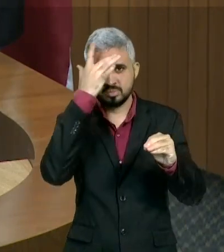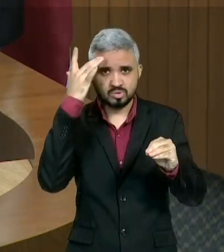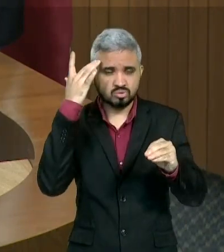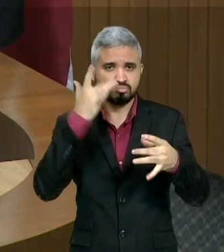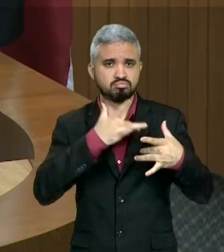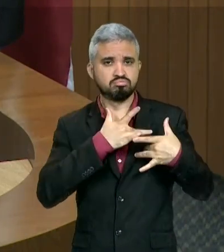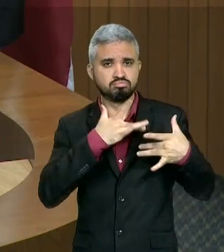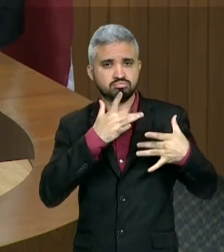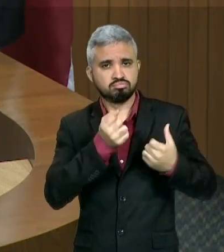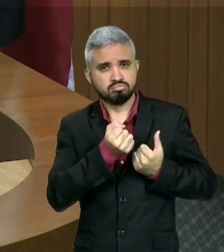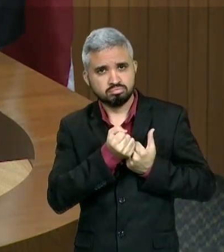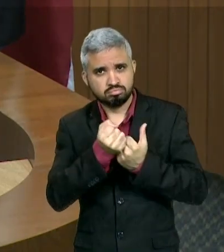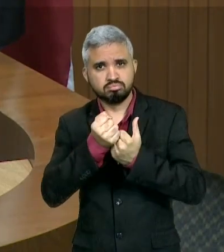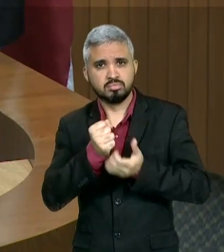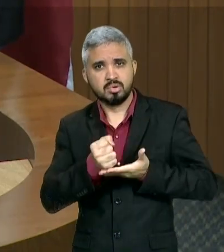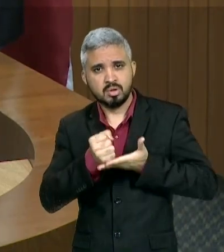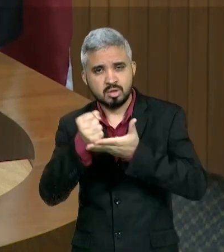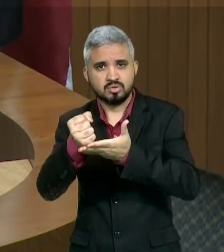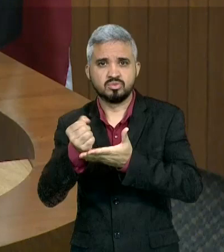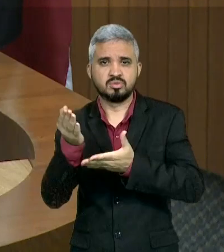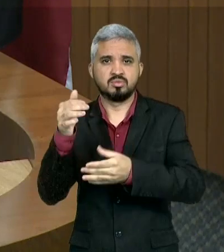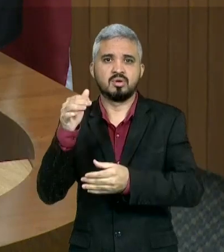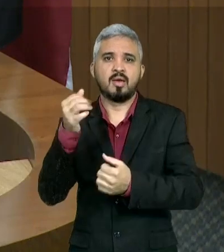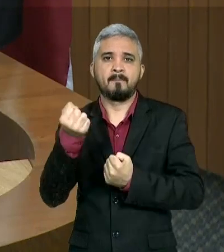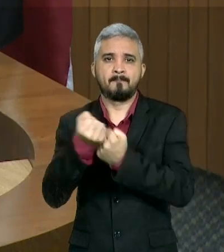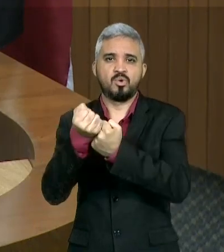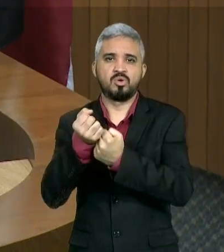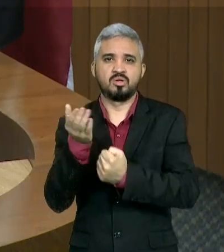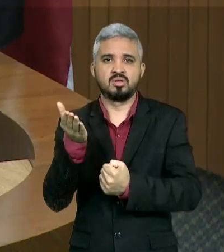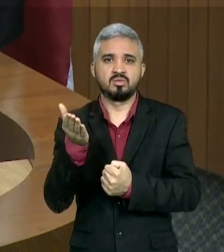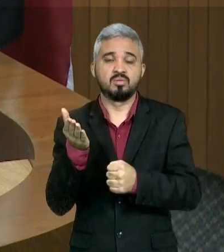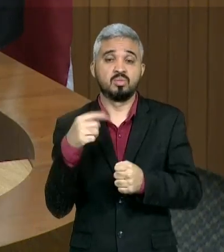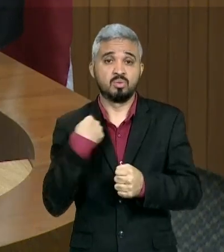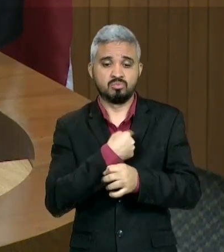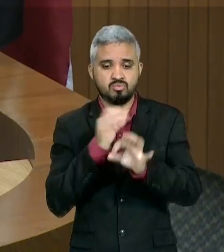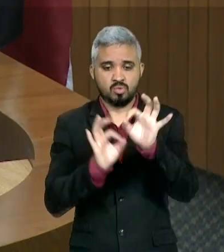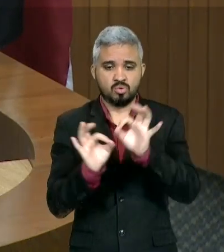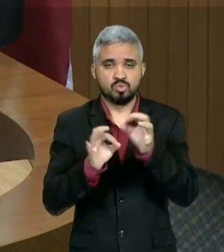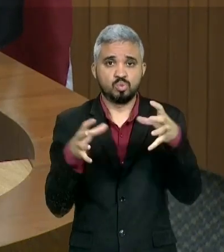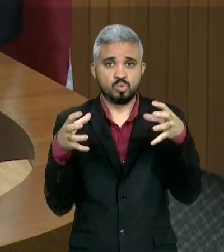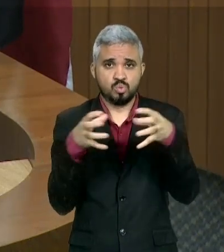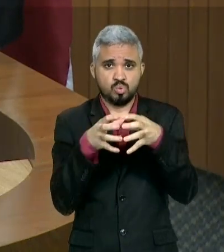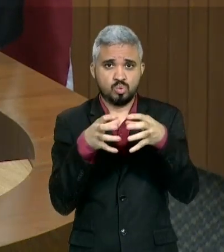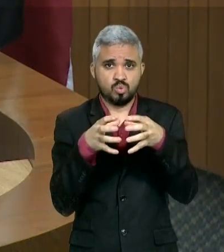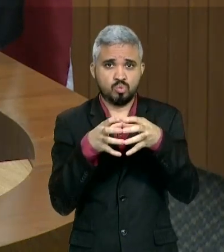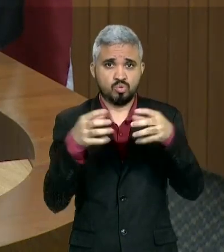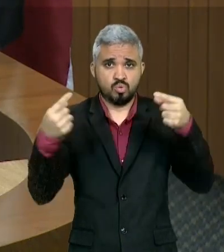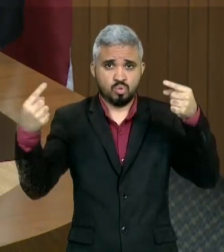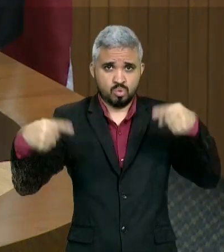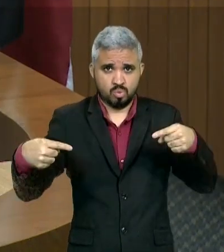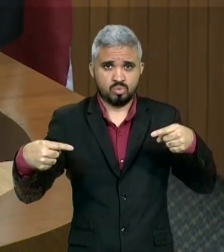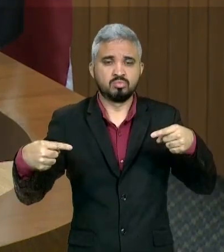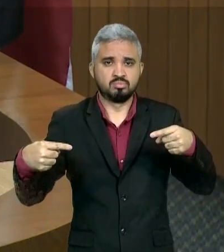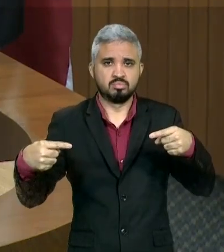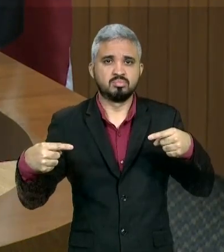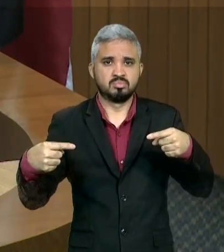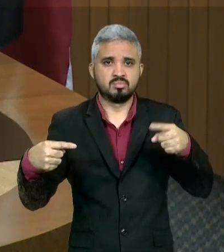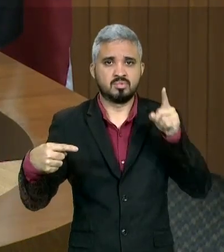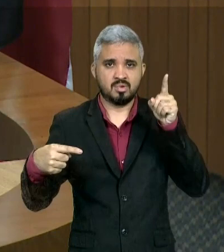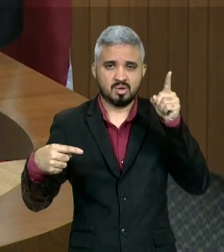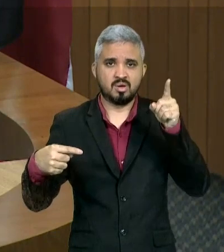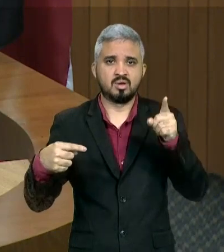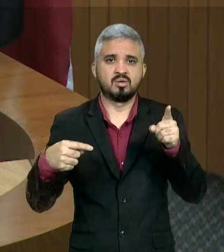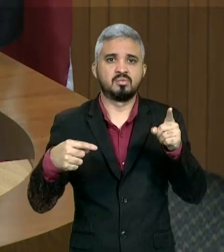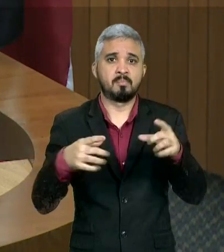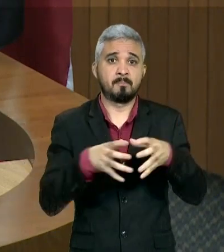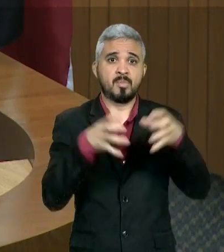gente possa está montando o maior grupo de oposição da história de Timon. Juntos estão o